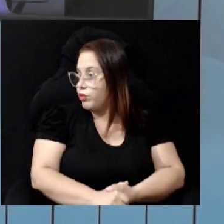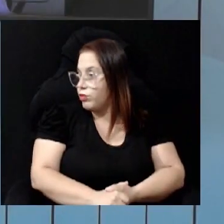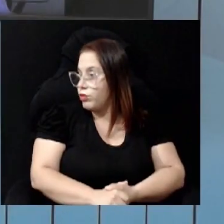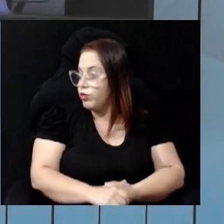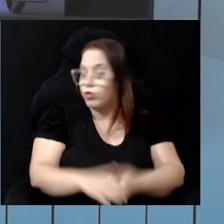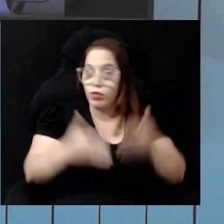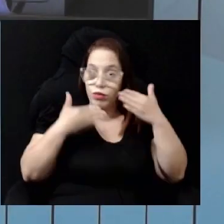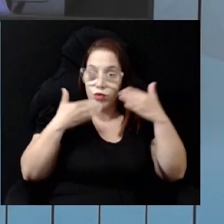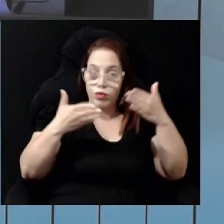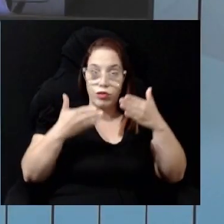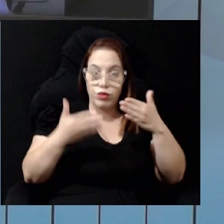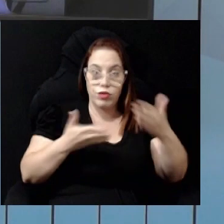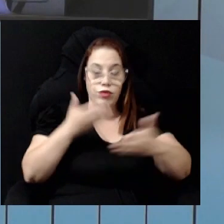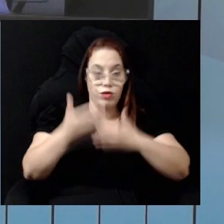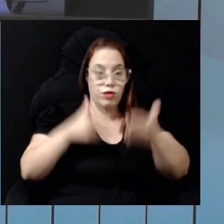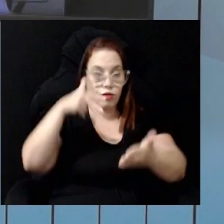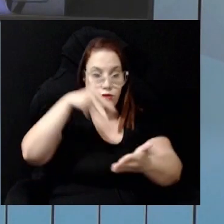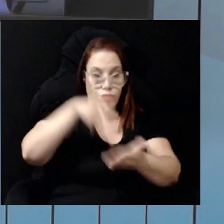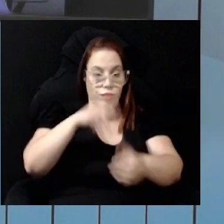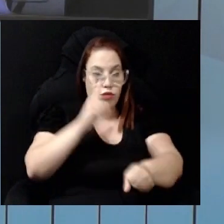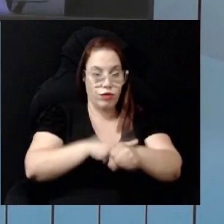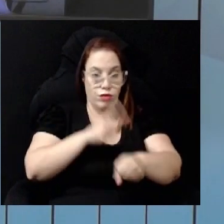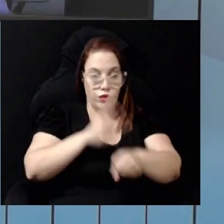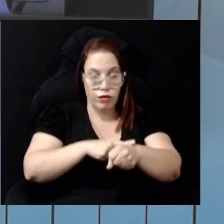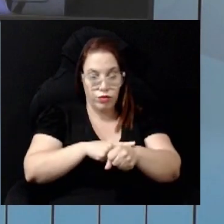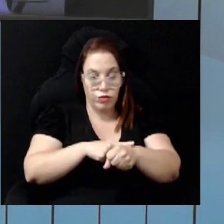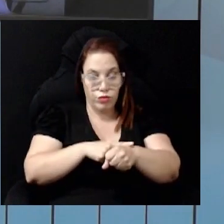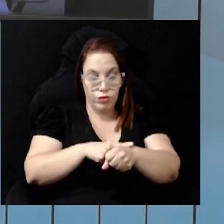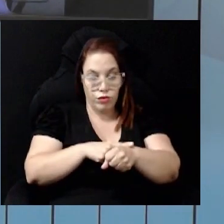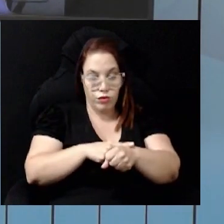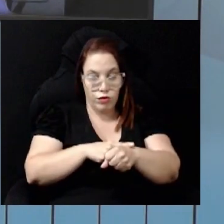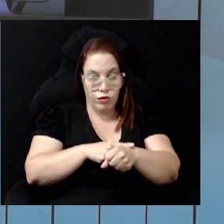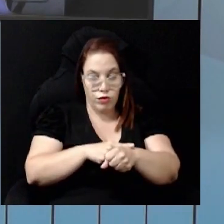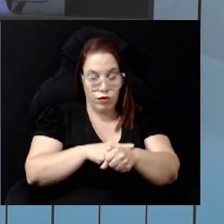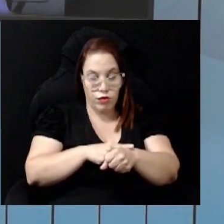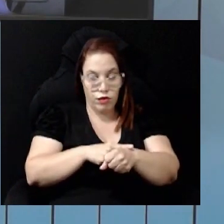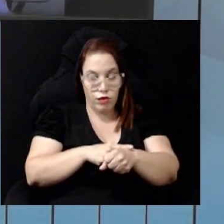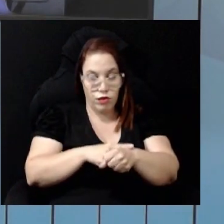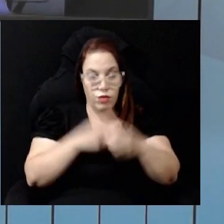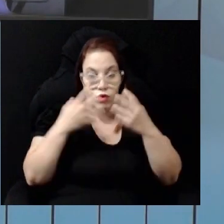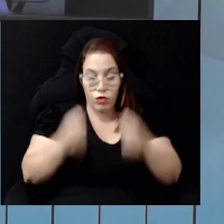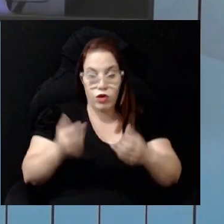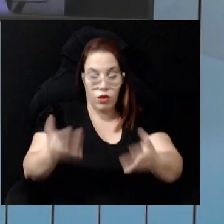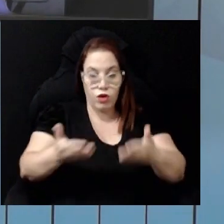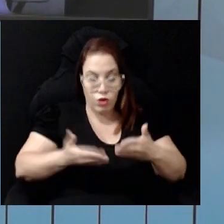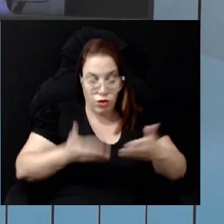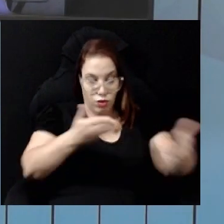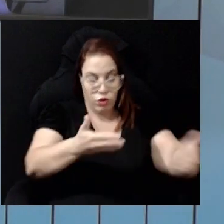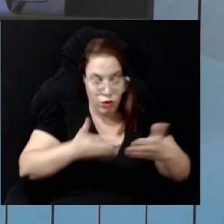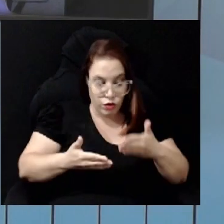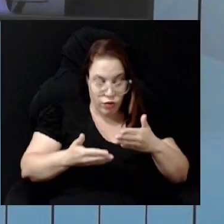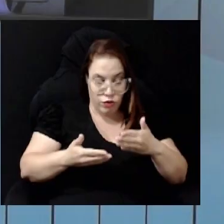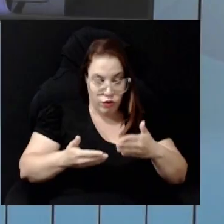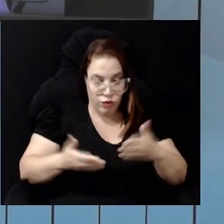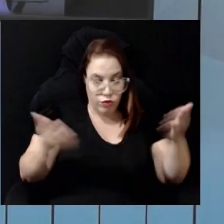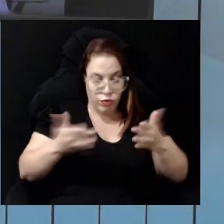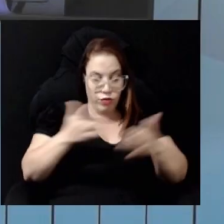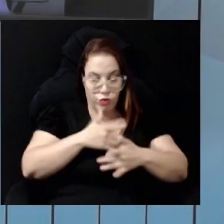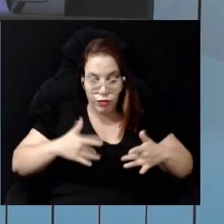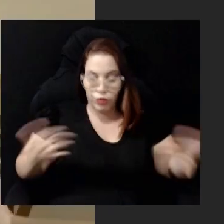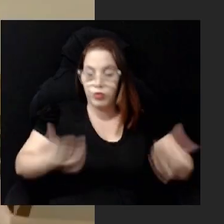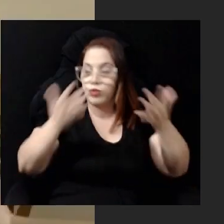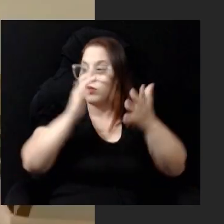quero agradecer pela sua disposição, seu tempo e por você, né, ter aceito o nosso convite aqui para participar do Saúde é